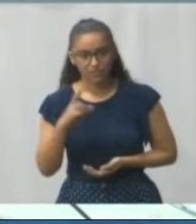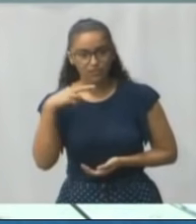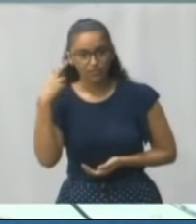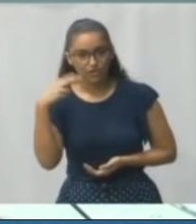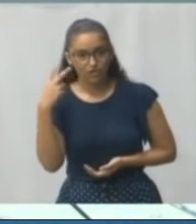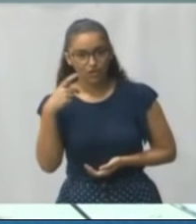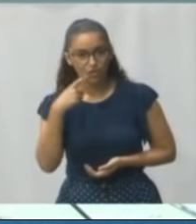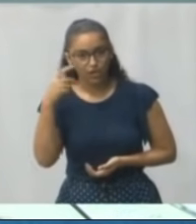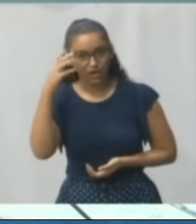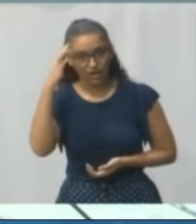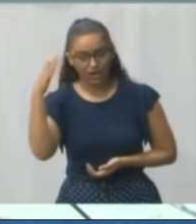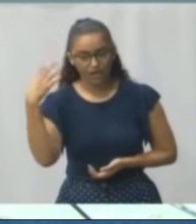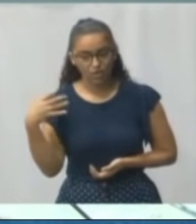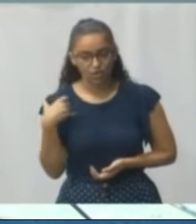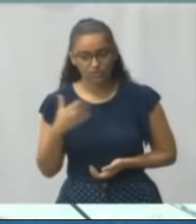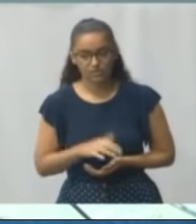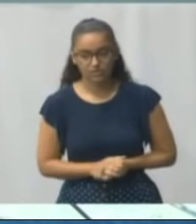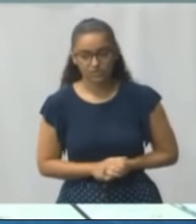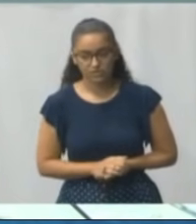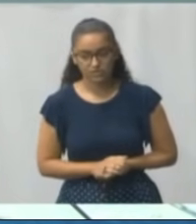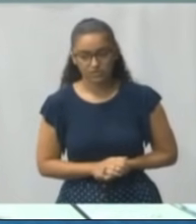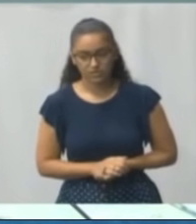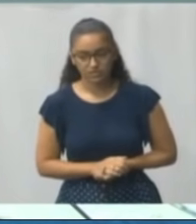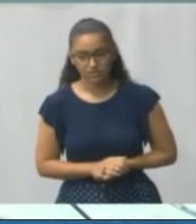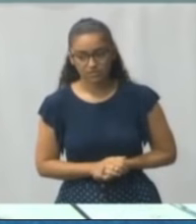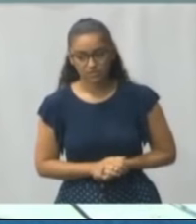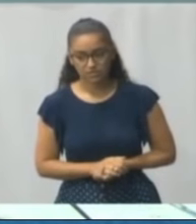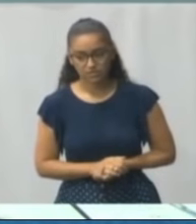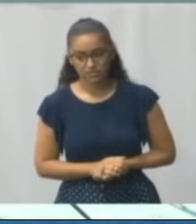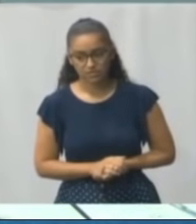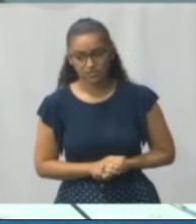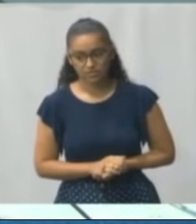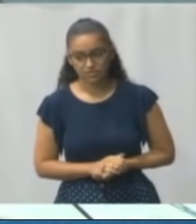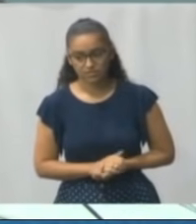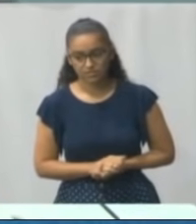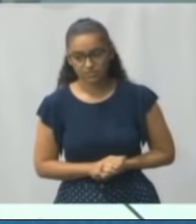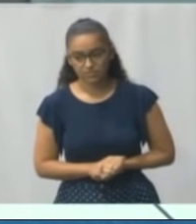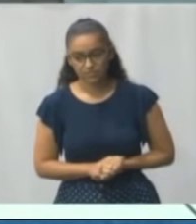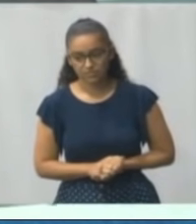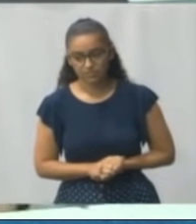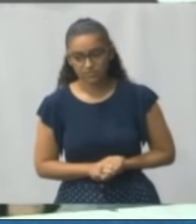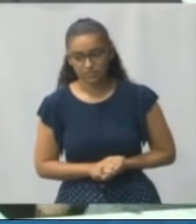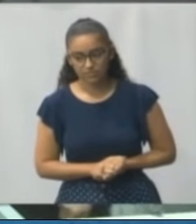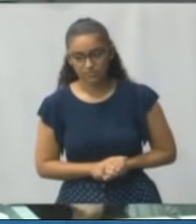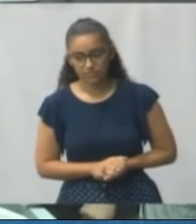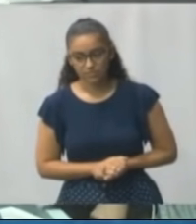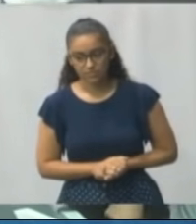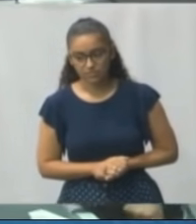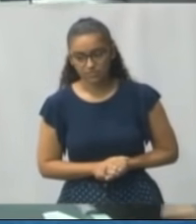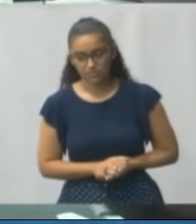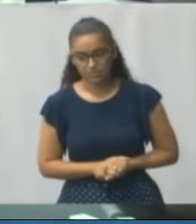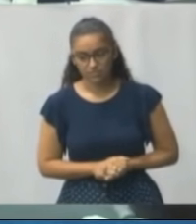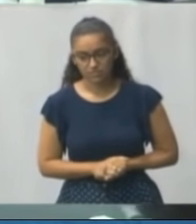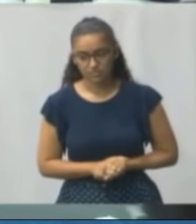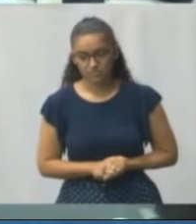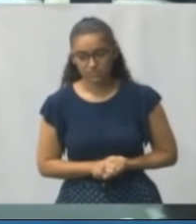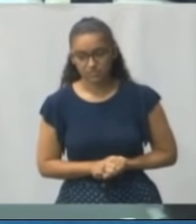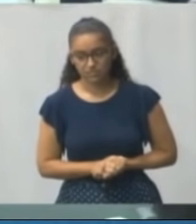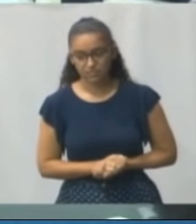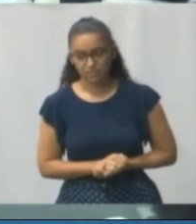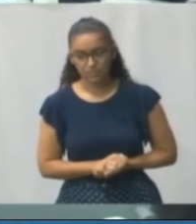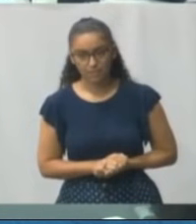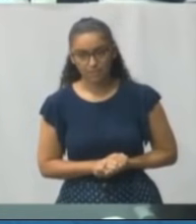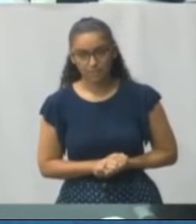Vereadora Carla Cosa. Está indo vomitar e vai retornar daqui a pouco com uma nojeira